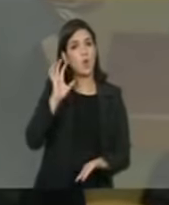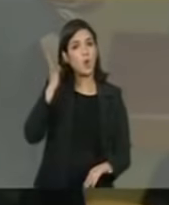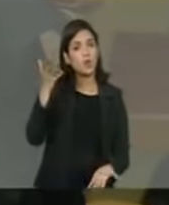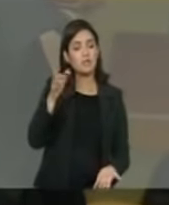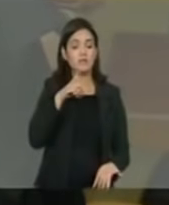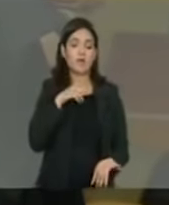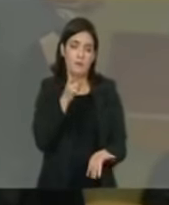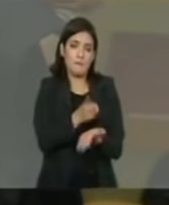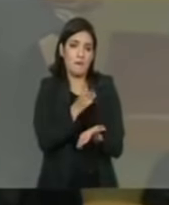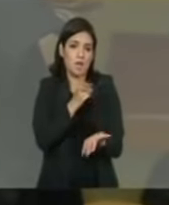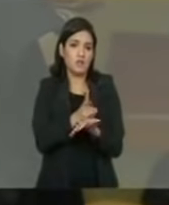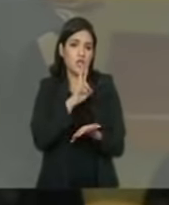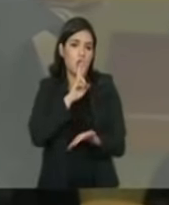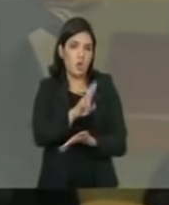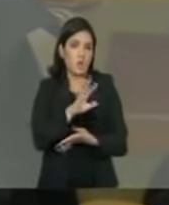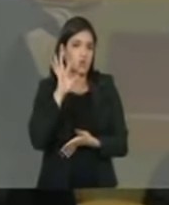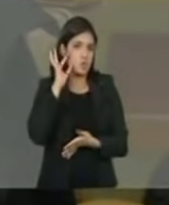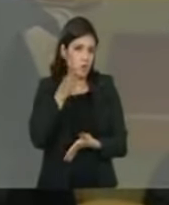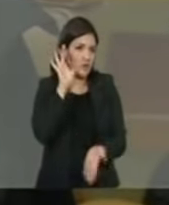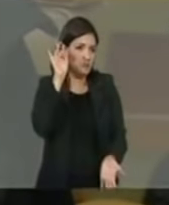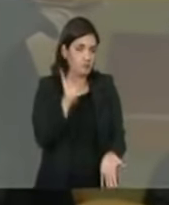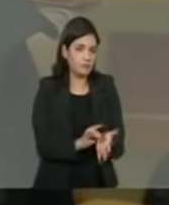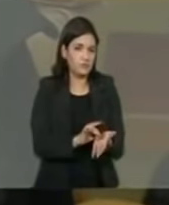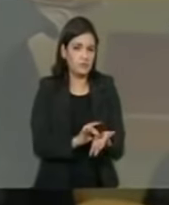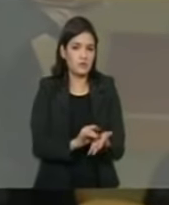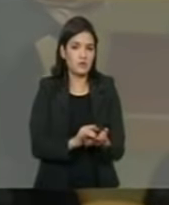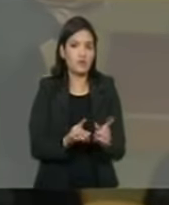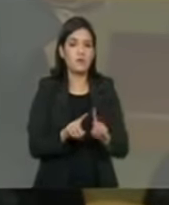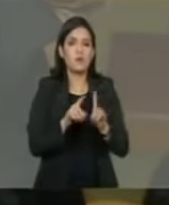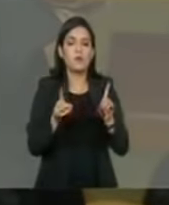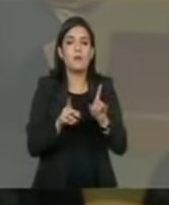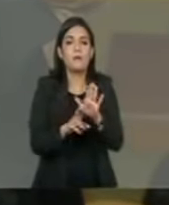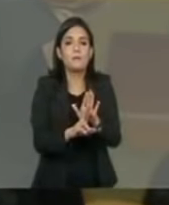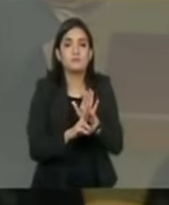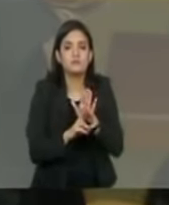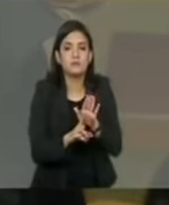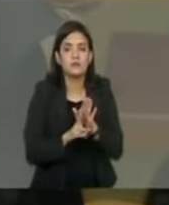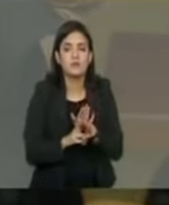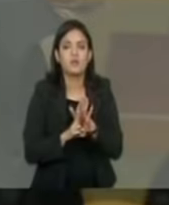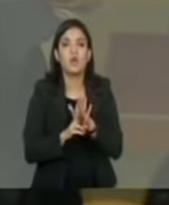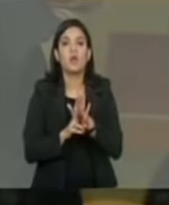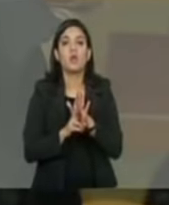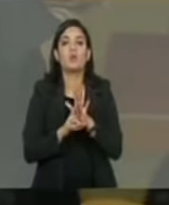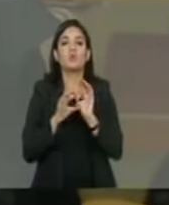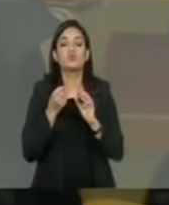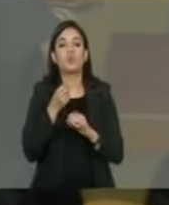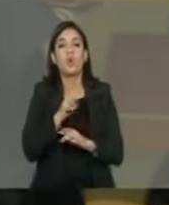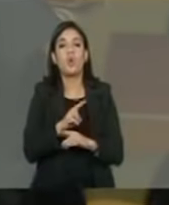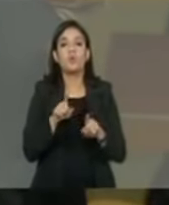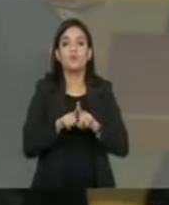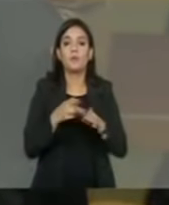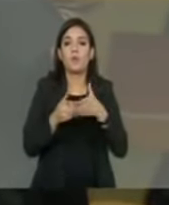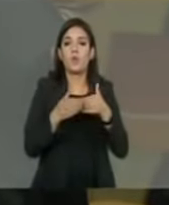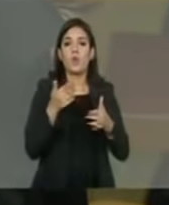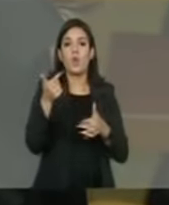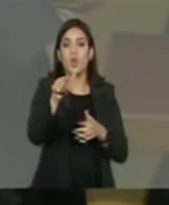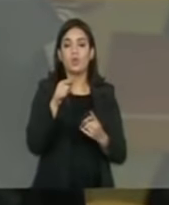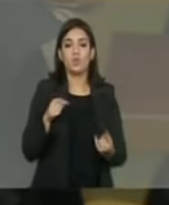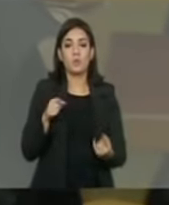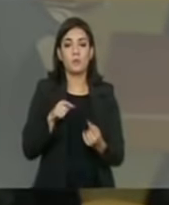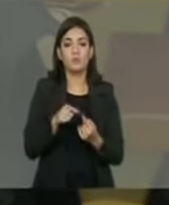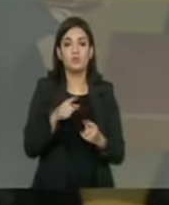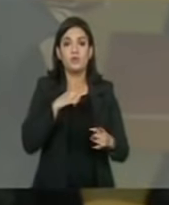em caráter definitivo se recorrerem alves o prazo recursal ou por qualquer outra razão o recurso se